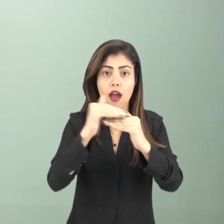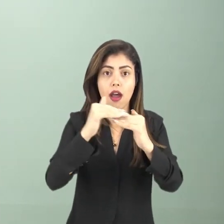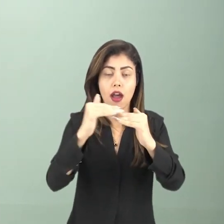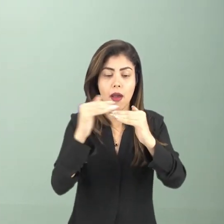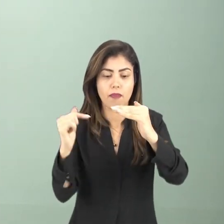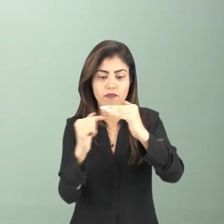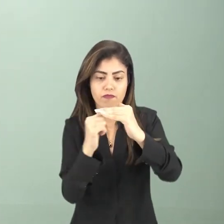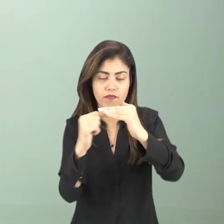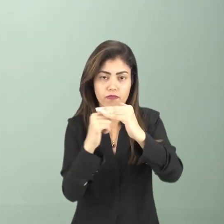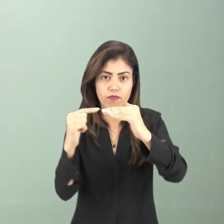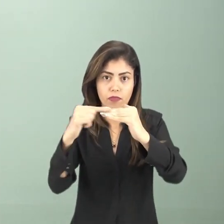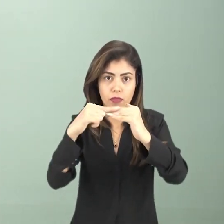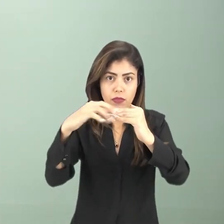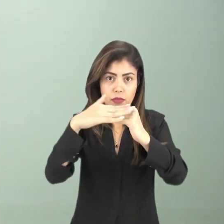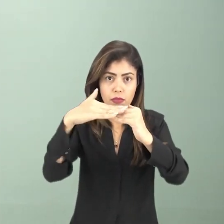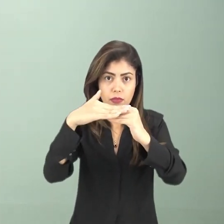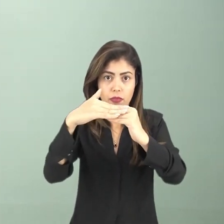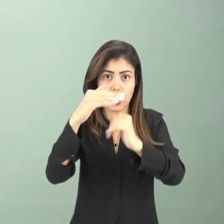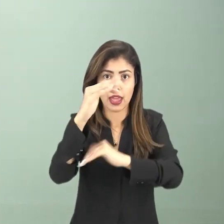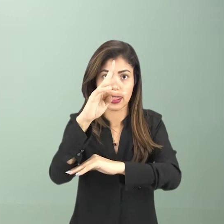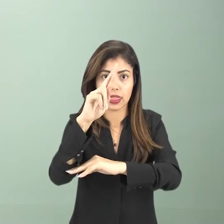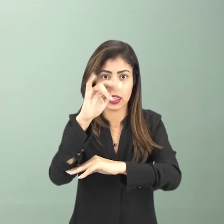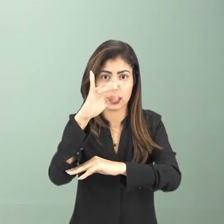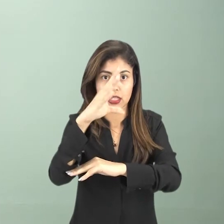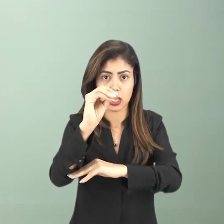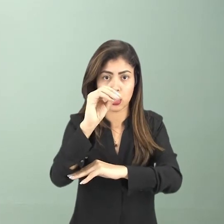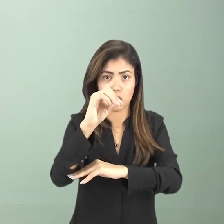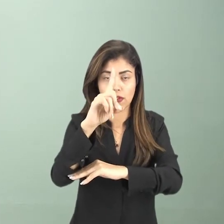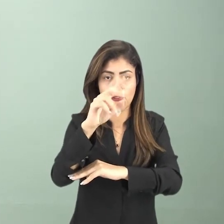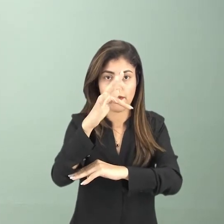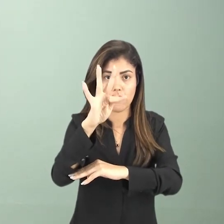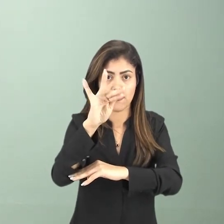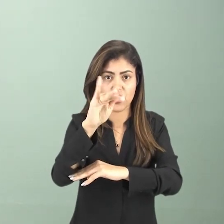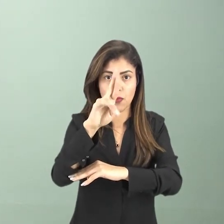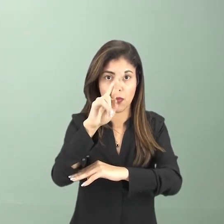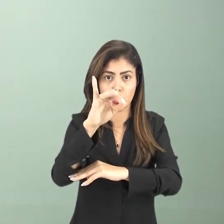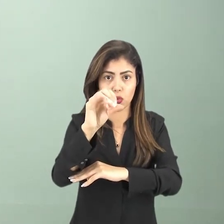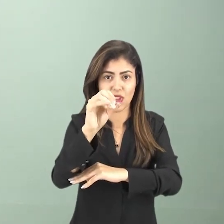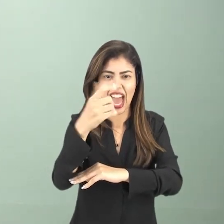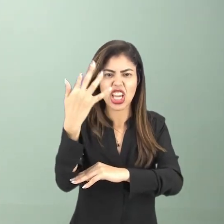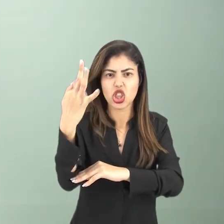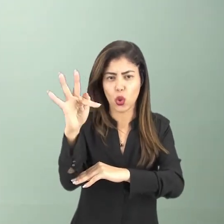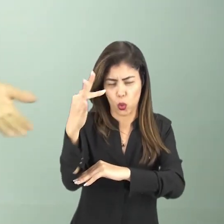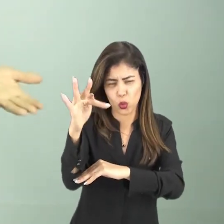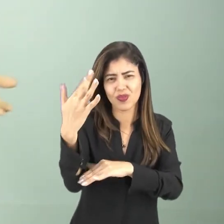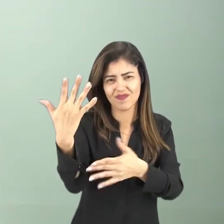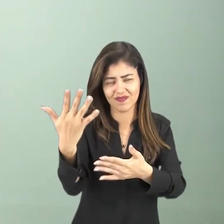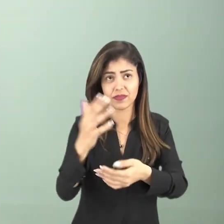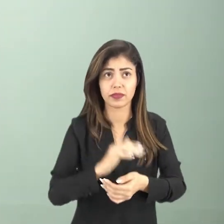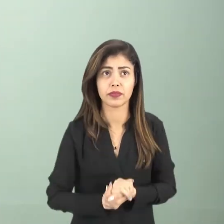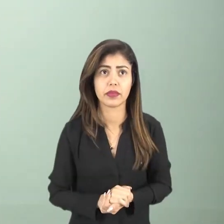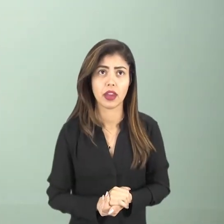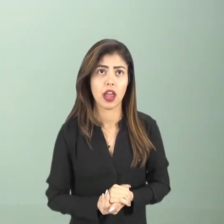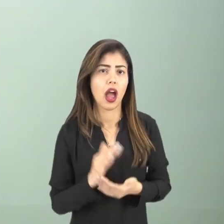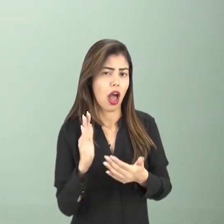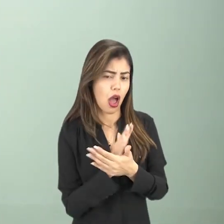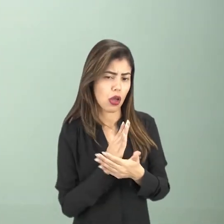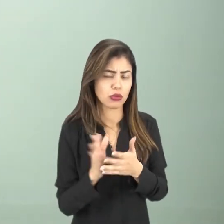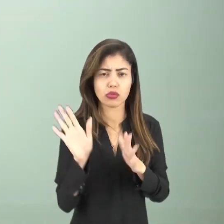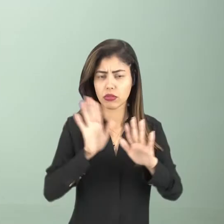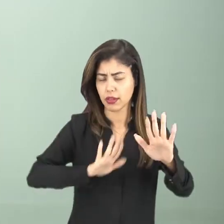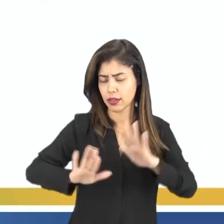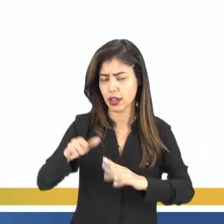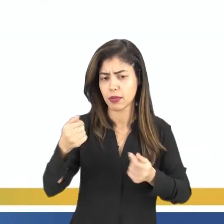tecido fibroso e extremamente nervada. Isso é que vai estar relacionado com a dor, certo? E aí vamos a alguns cuidados que nós temos que